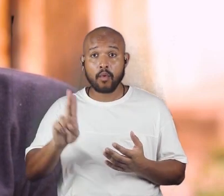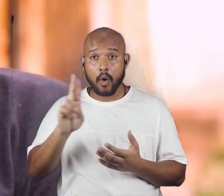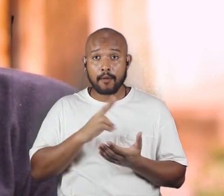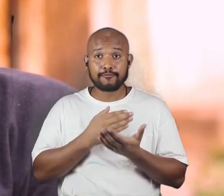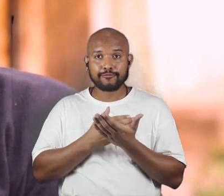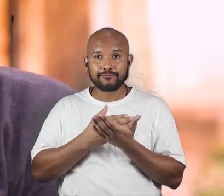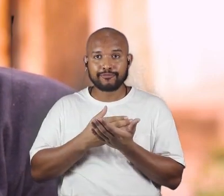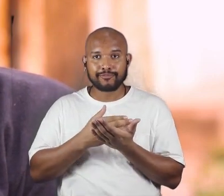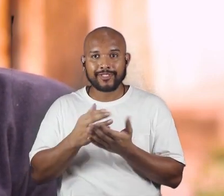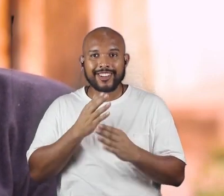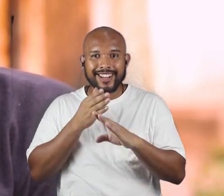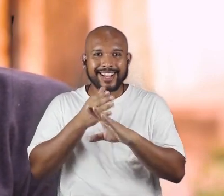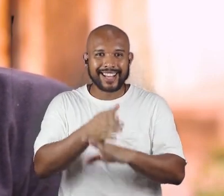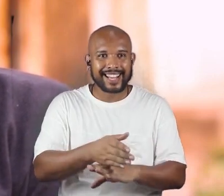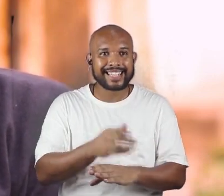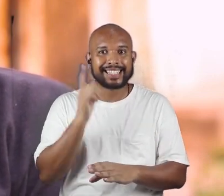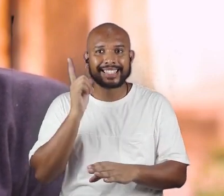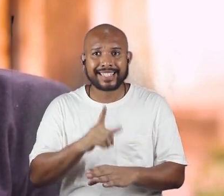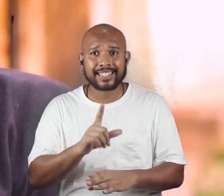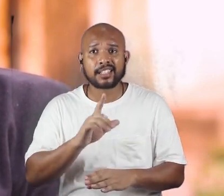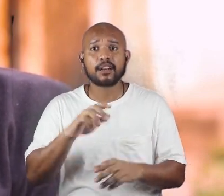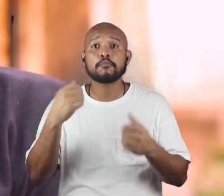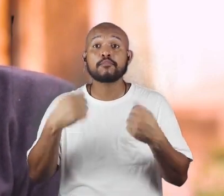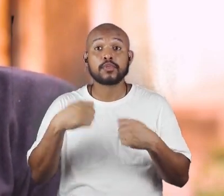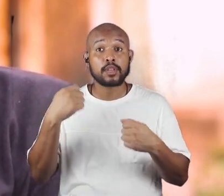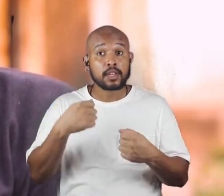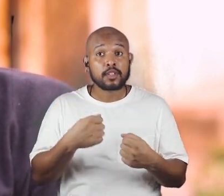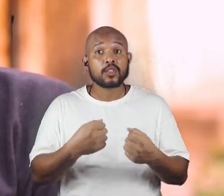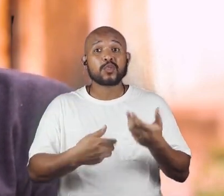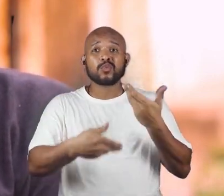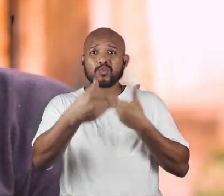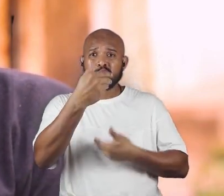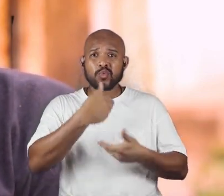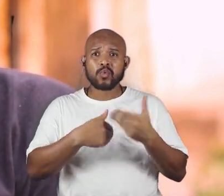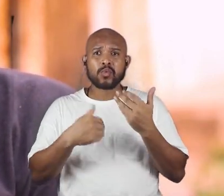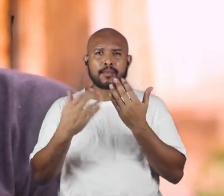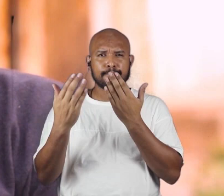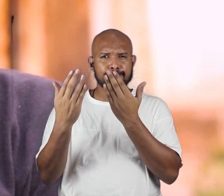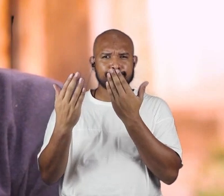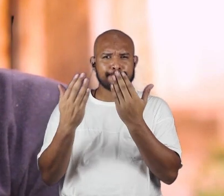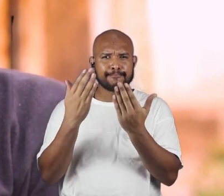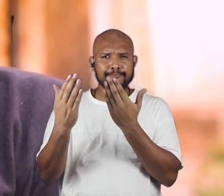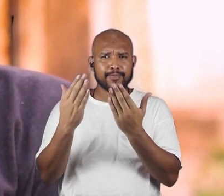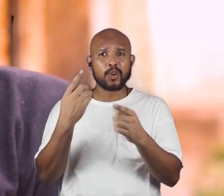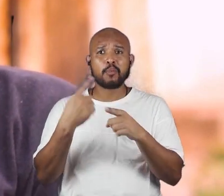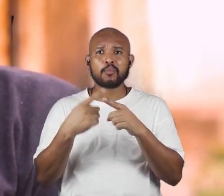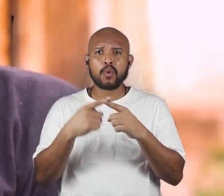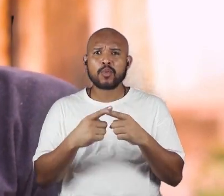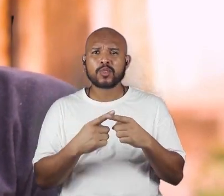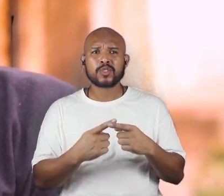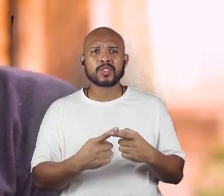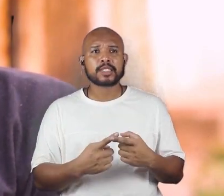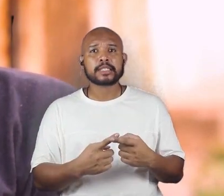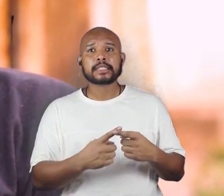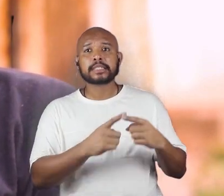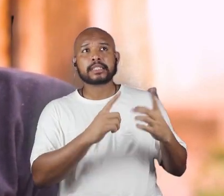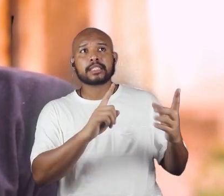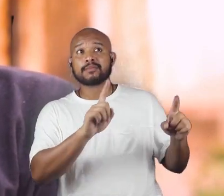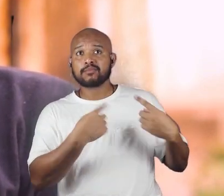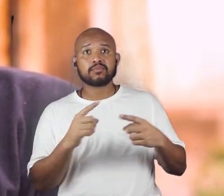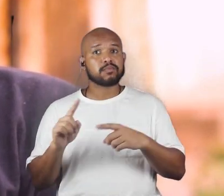mas que precisa ter um atendimento psicológico, né? Porque a partir daí começa a ter uma pressão bastante,